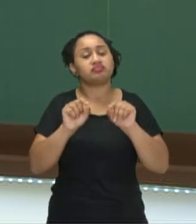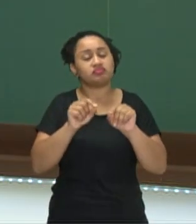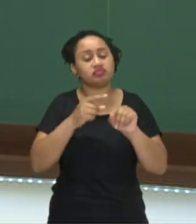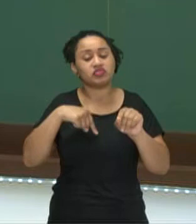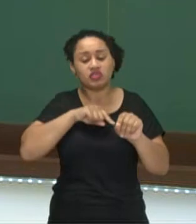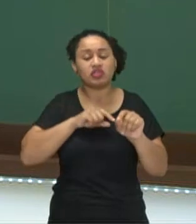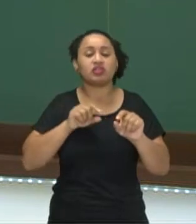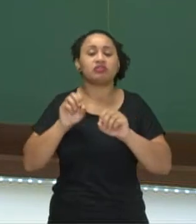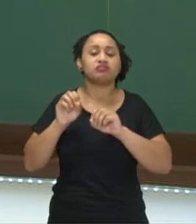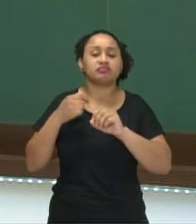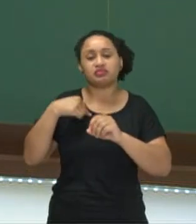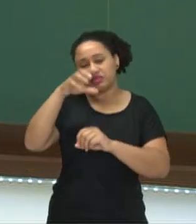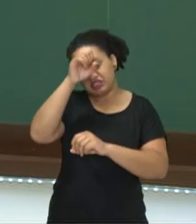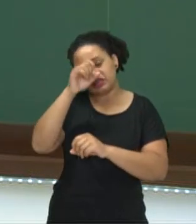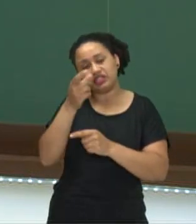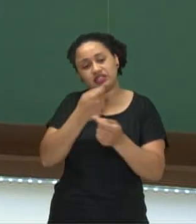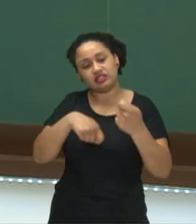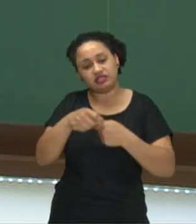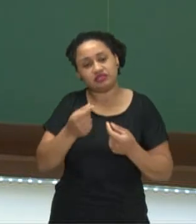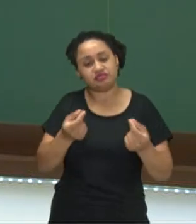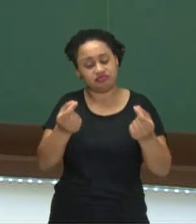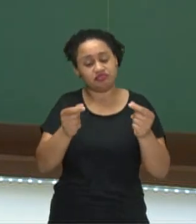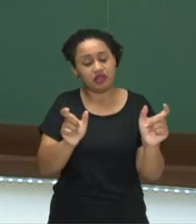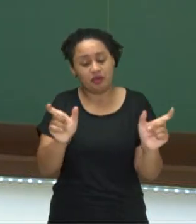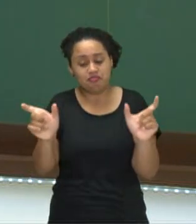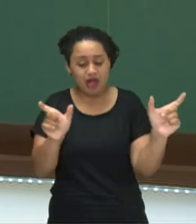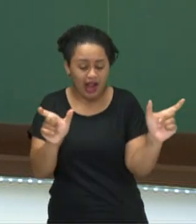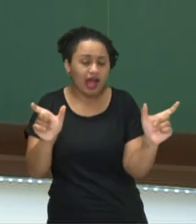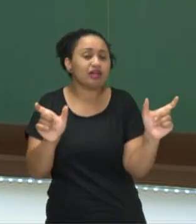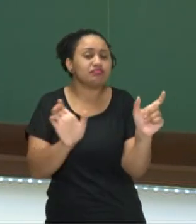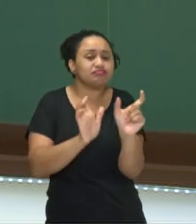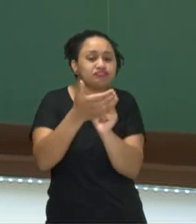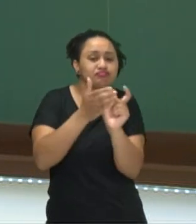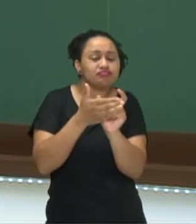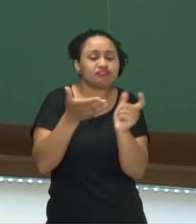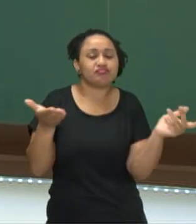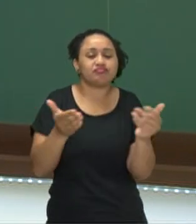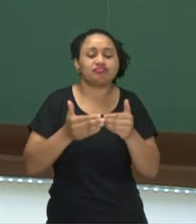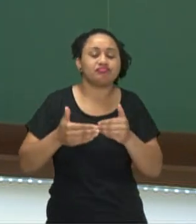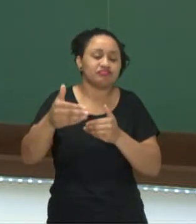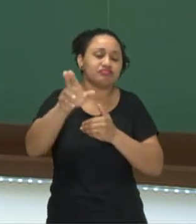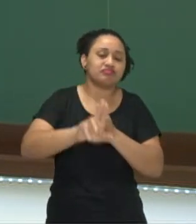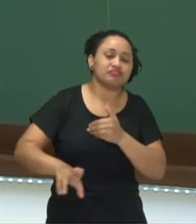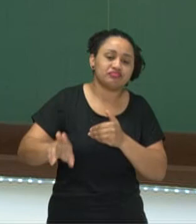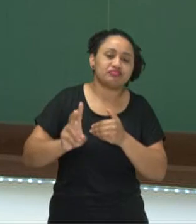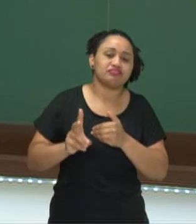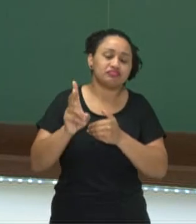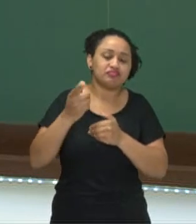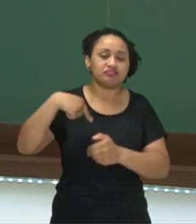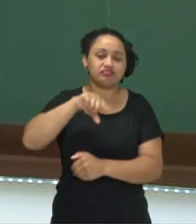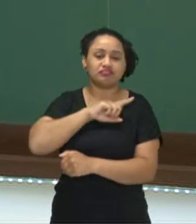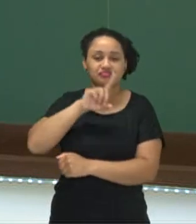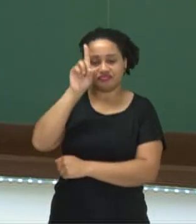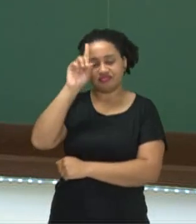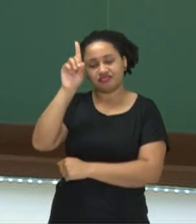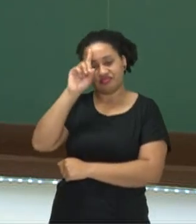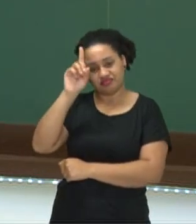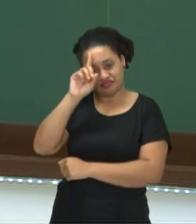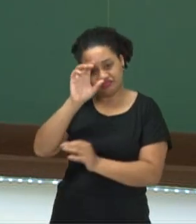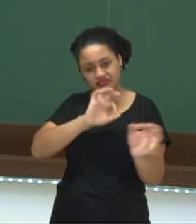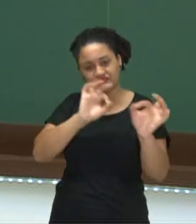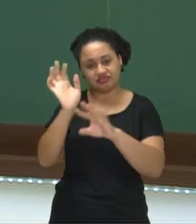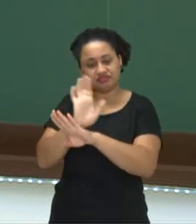nossa educação financeira, porque esses são termos que a partir de agora a gente vai utilizar muito no nosso dia a dia dos nossos